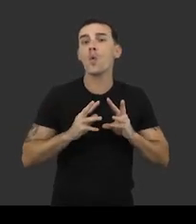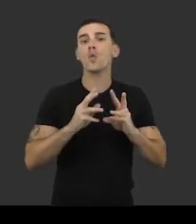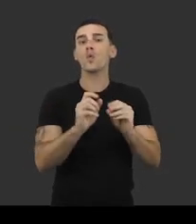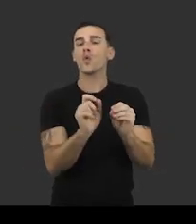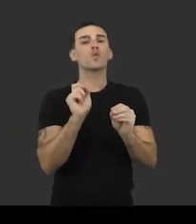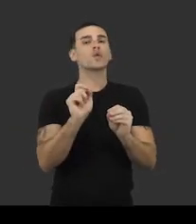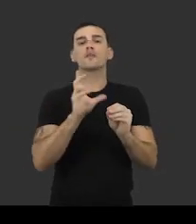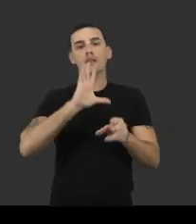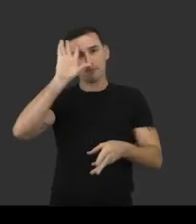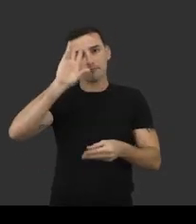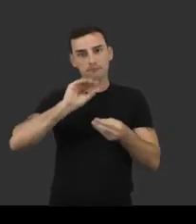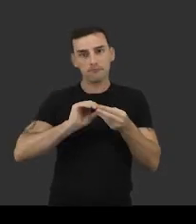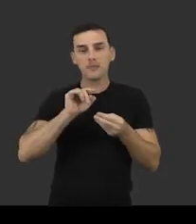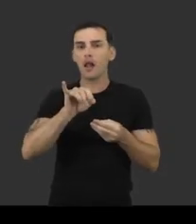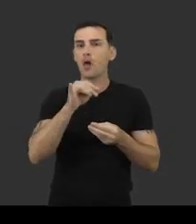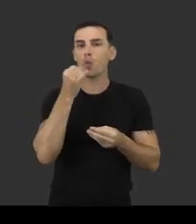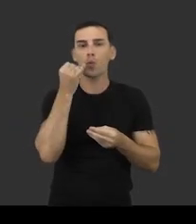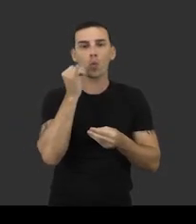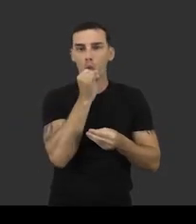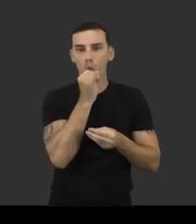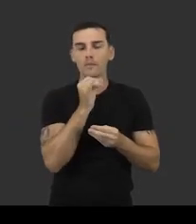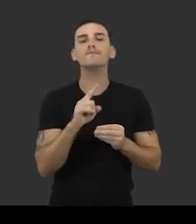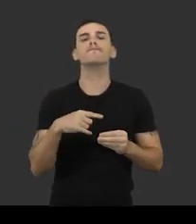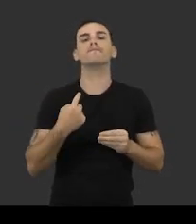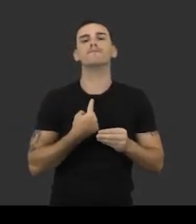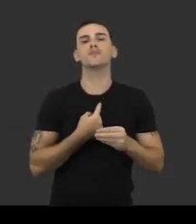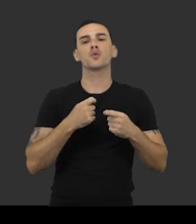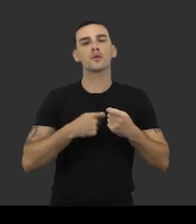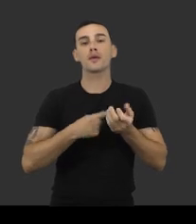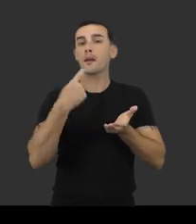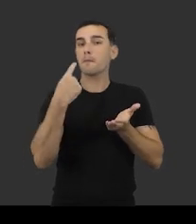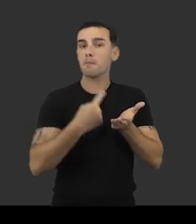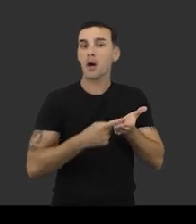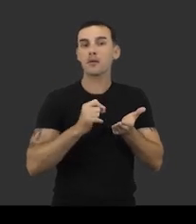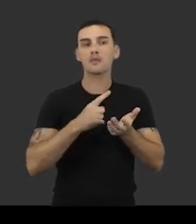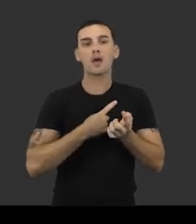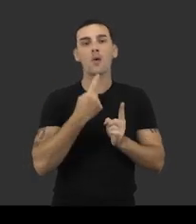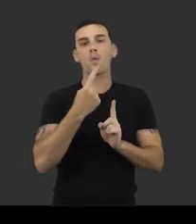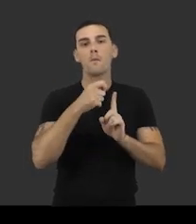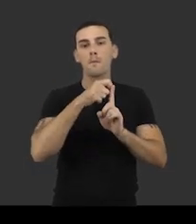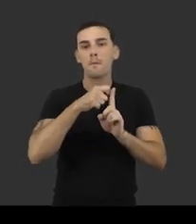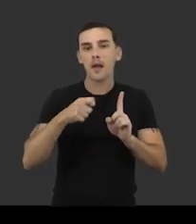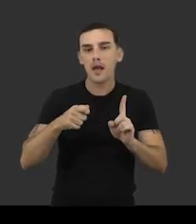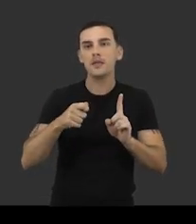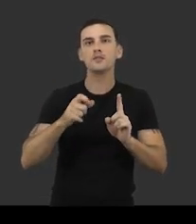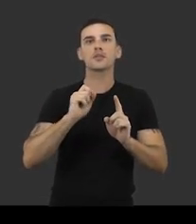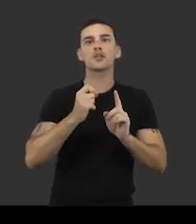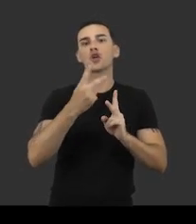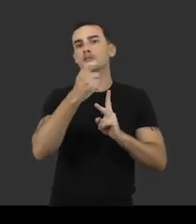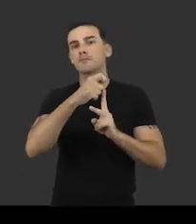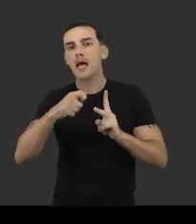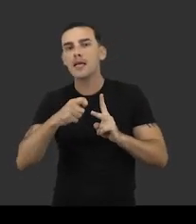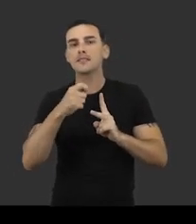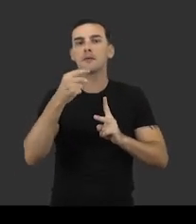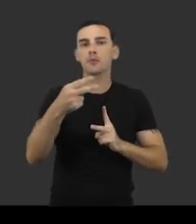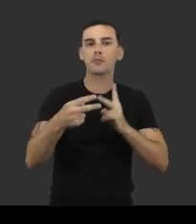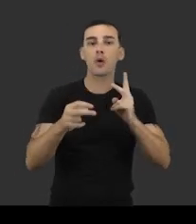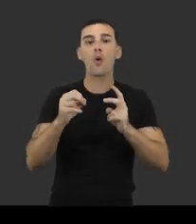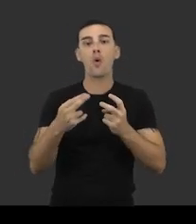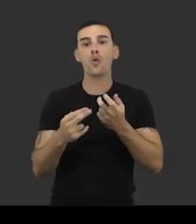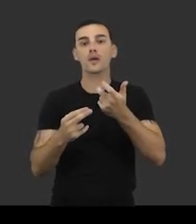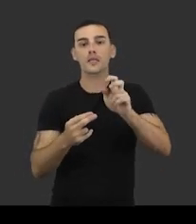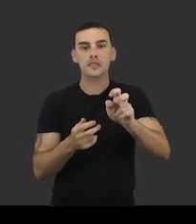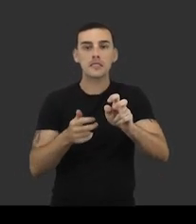a odontologia, o atendimento odontológico, a gente pode marcar sessões a cada mês, a cada 2 meses, às vezes a cada